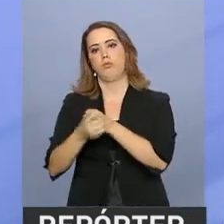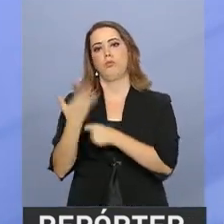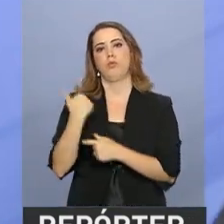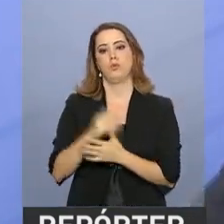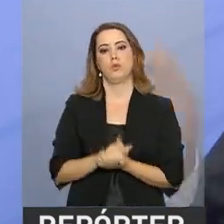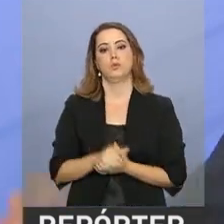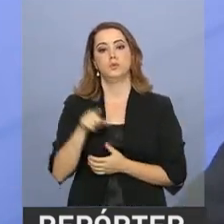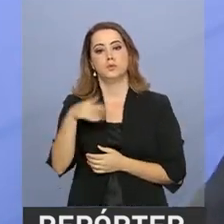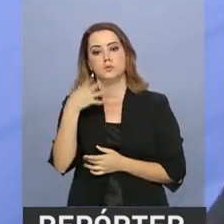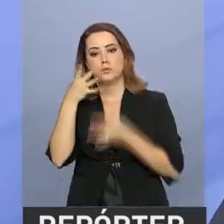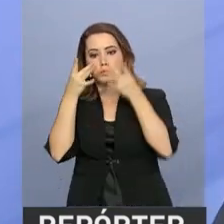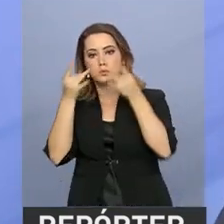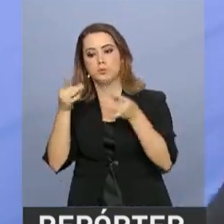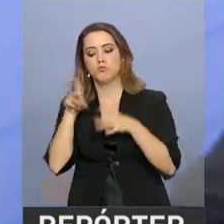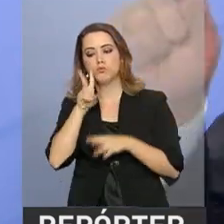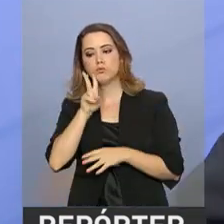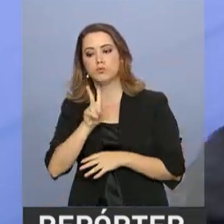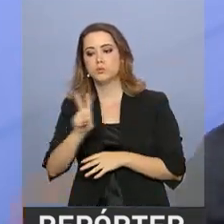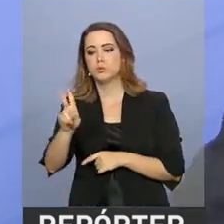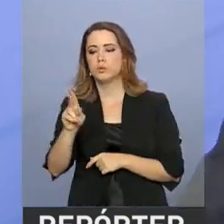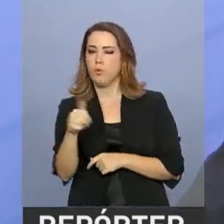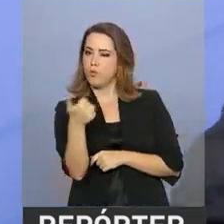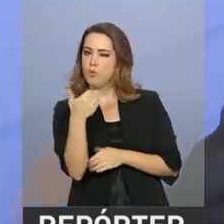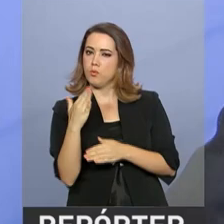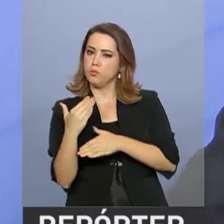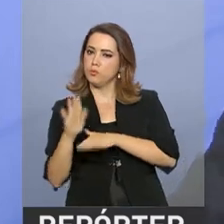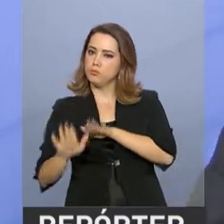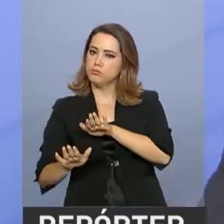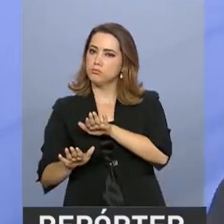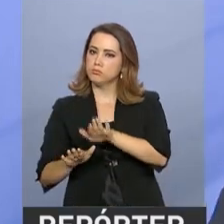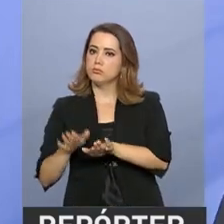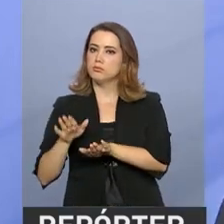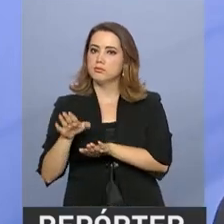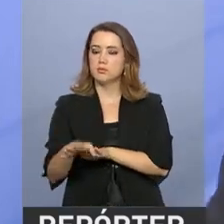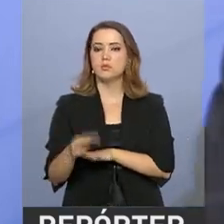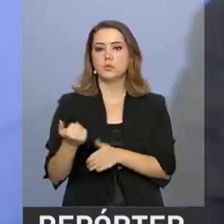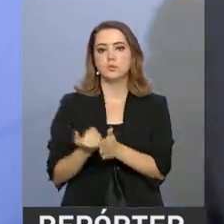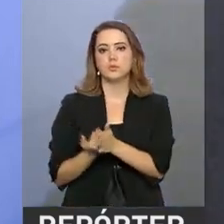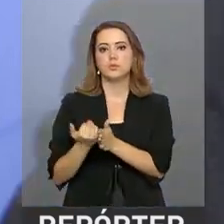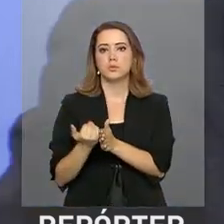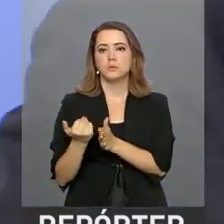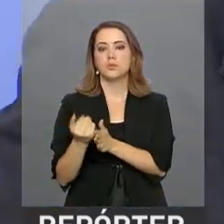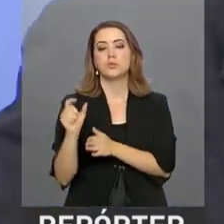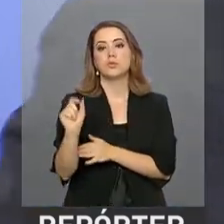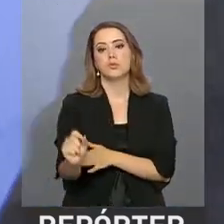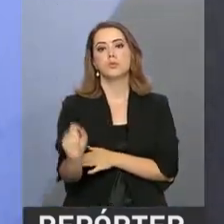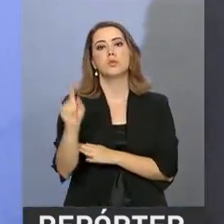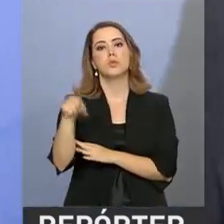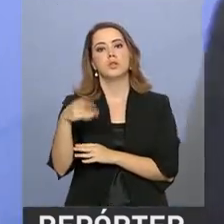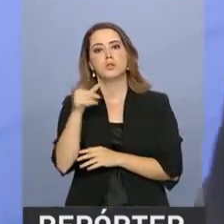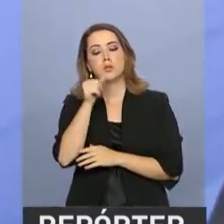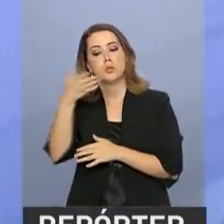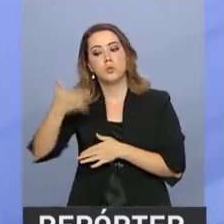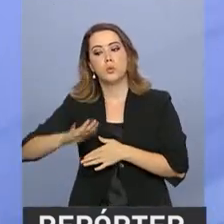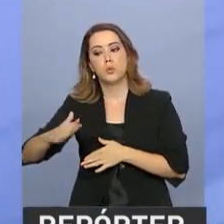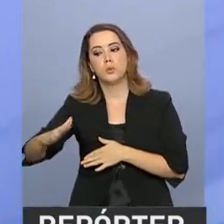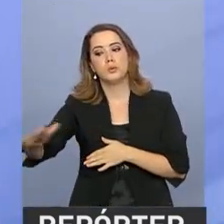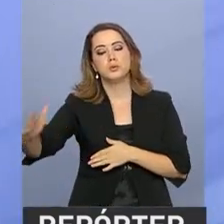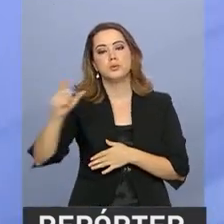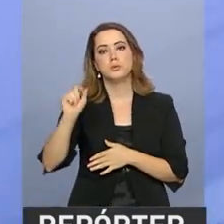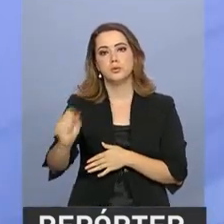atrás. Está dando os primeiros passos fundamentais para que o Rio São